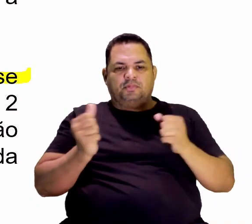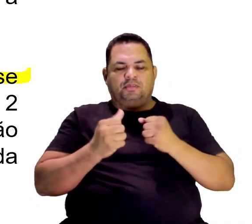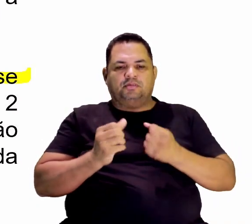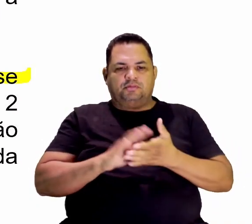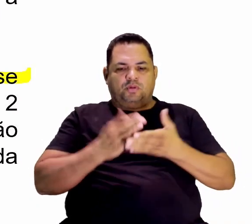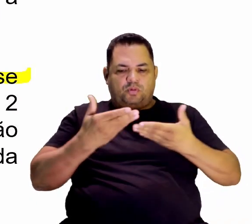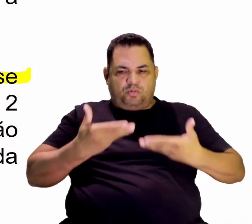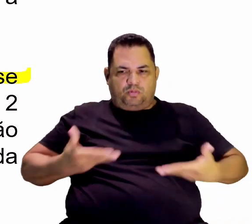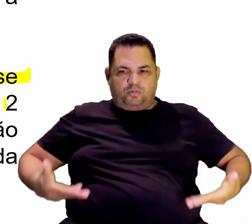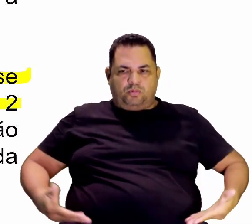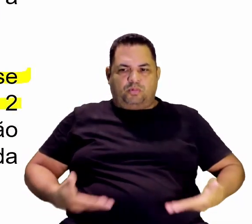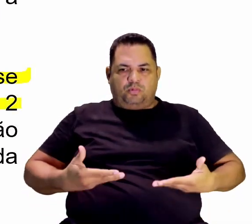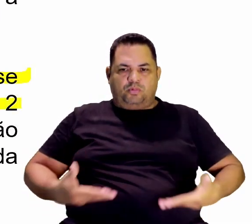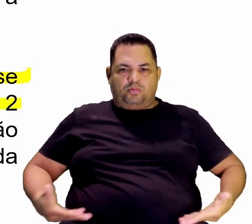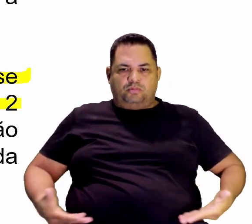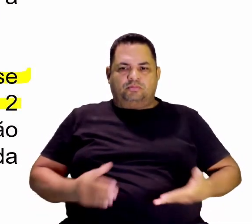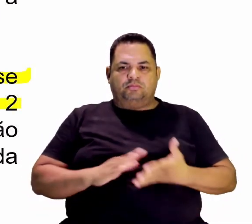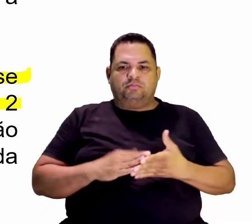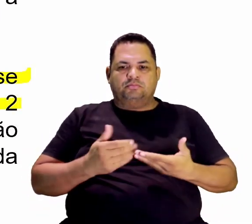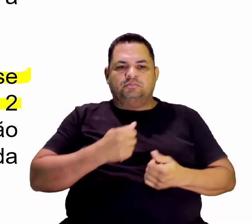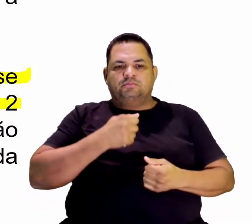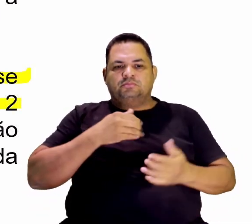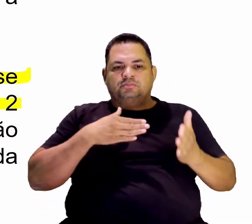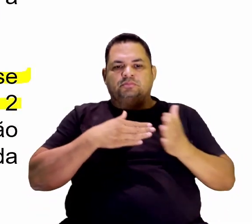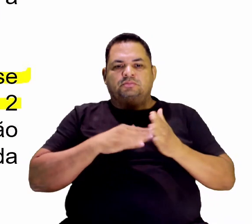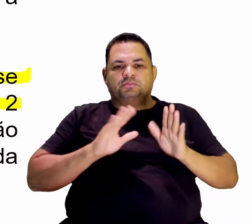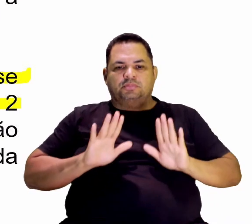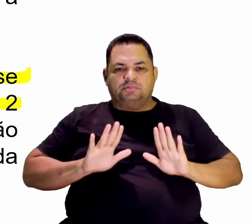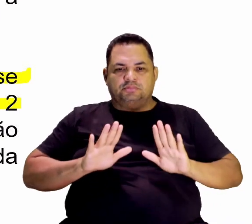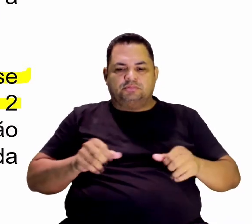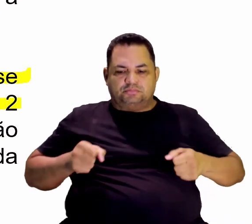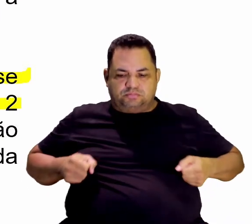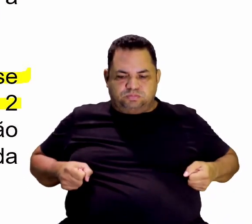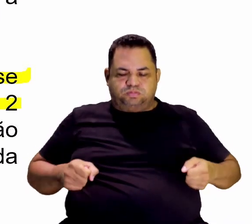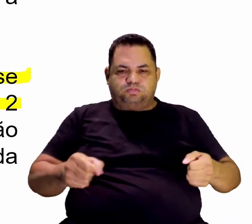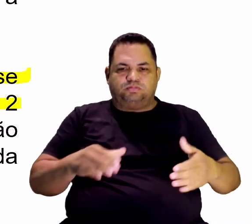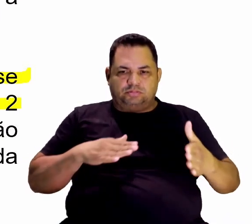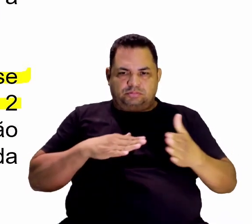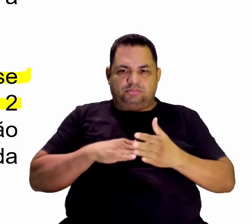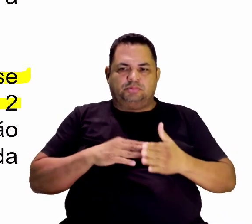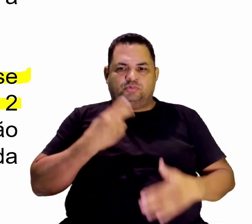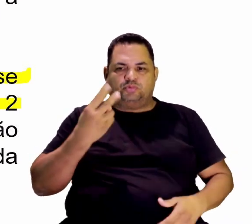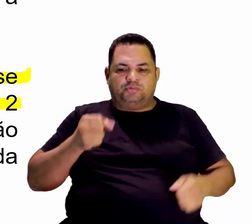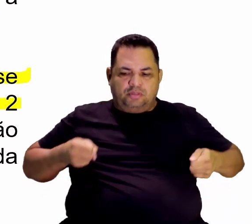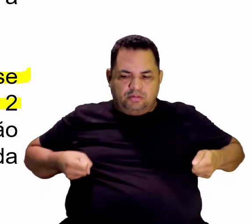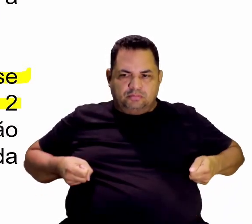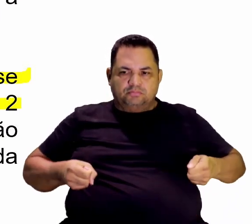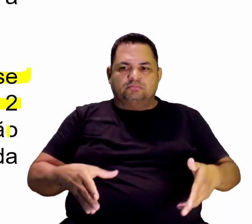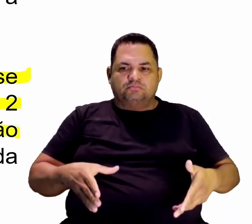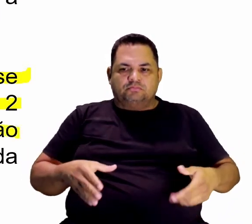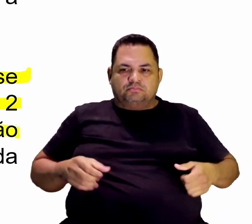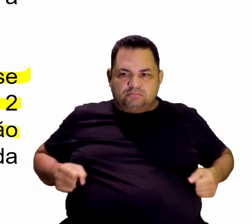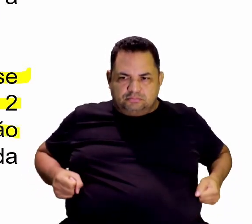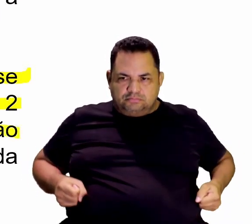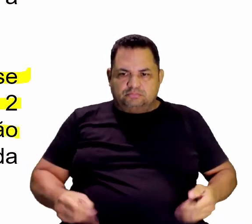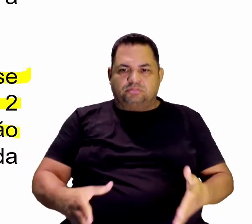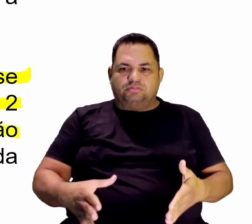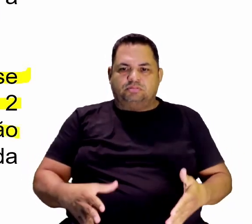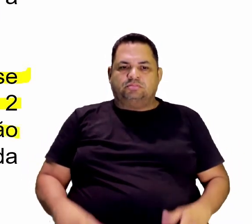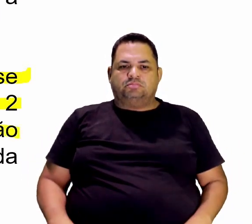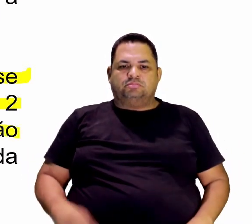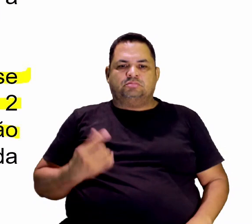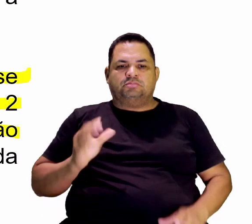né? Você ouve aquele tinido ali do ferro da cadeira, mas você não vê acidentes, porque eles já têm ali